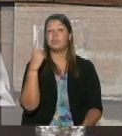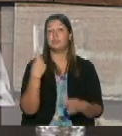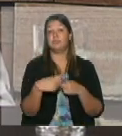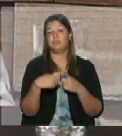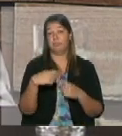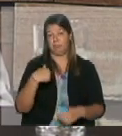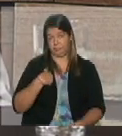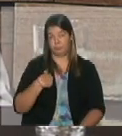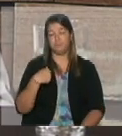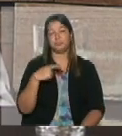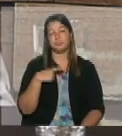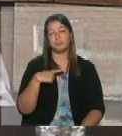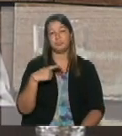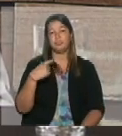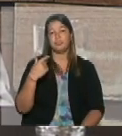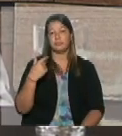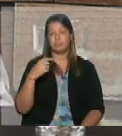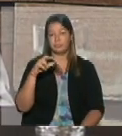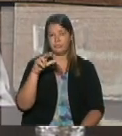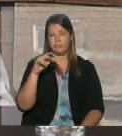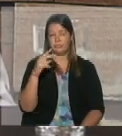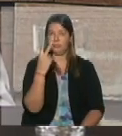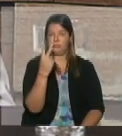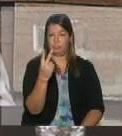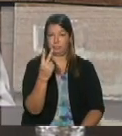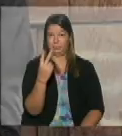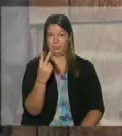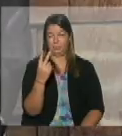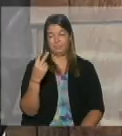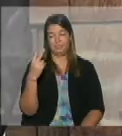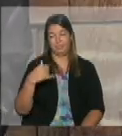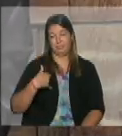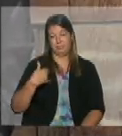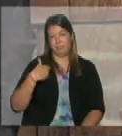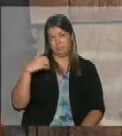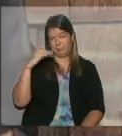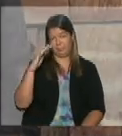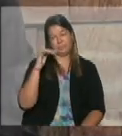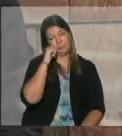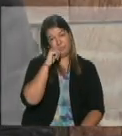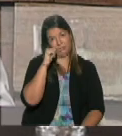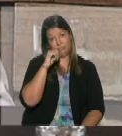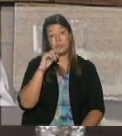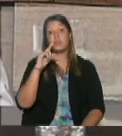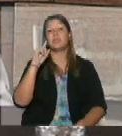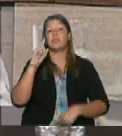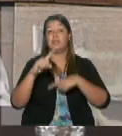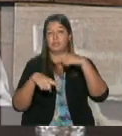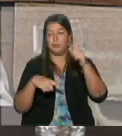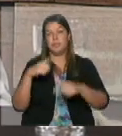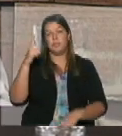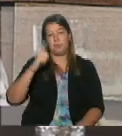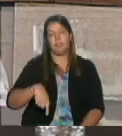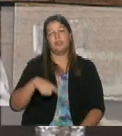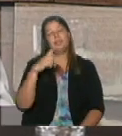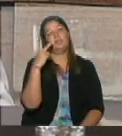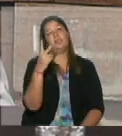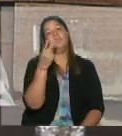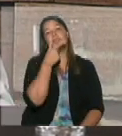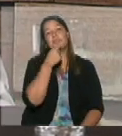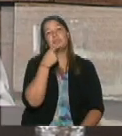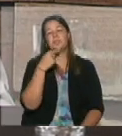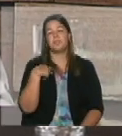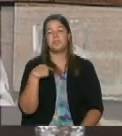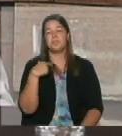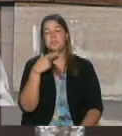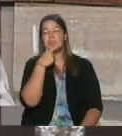nascer, foram 2 mulheres. E depois vieram mais. E depois vieram mais 2 homens. O papai até brinca, né, que